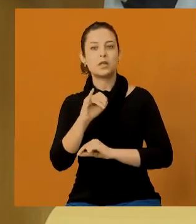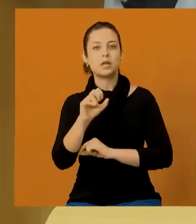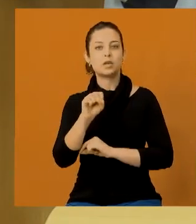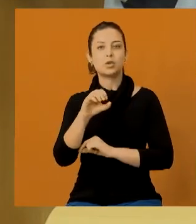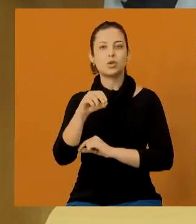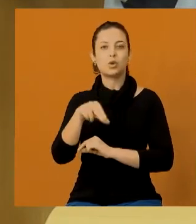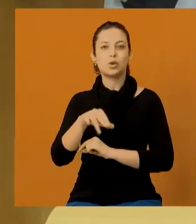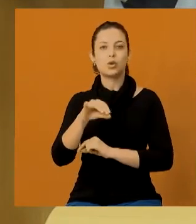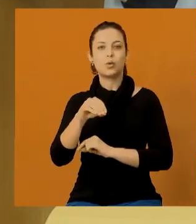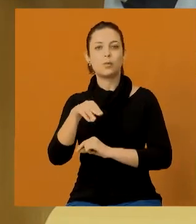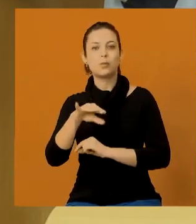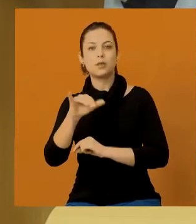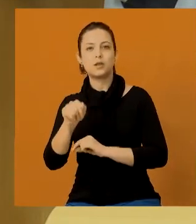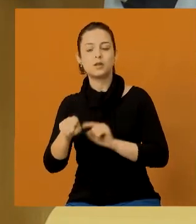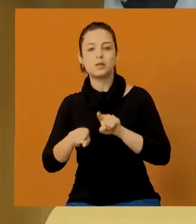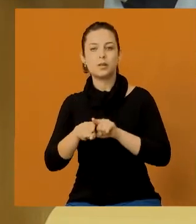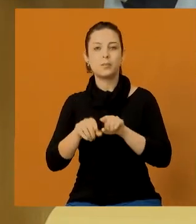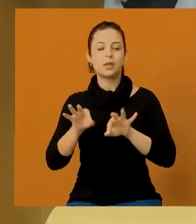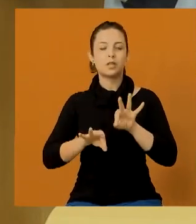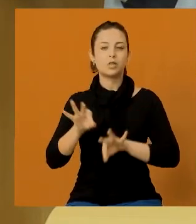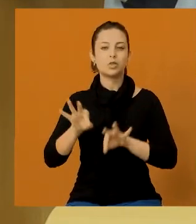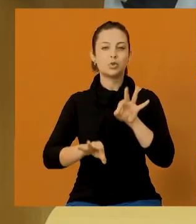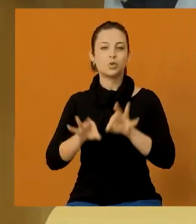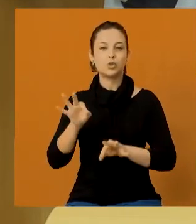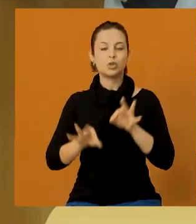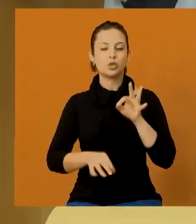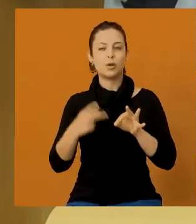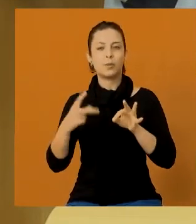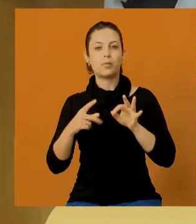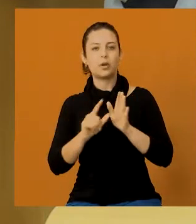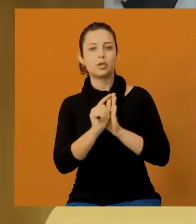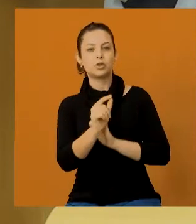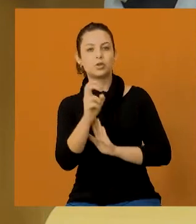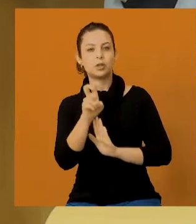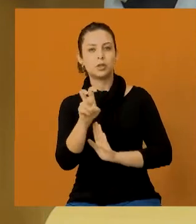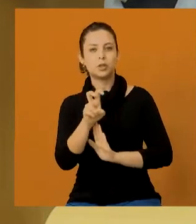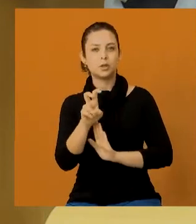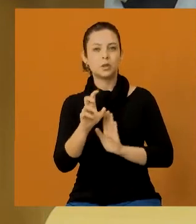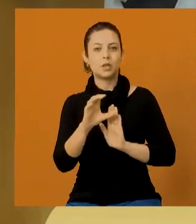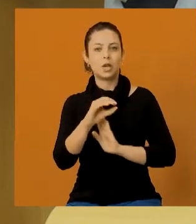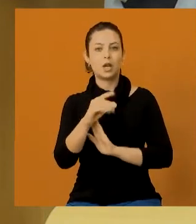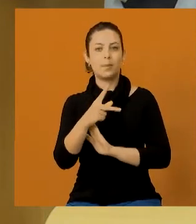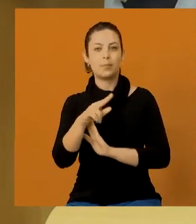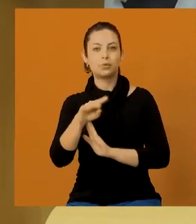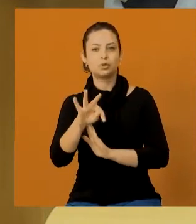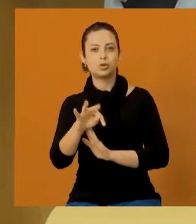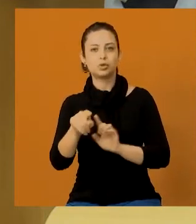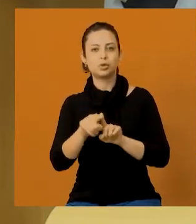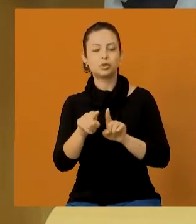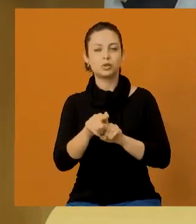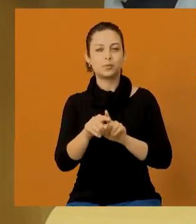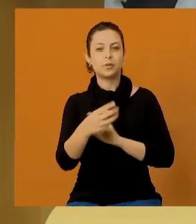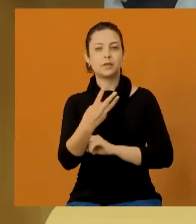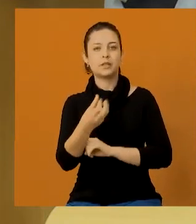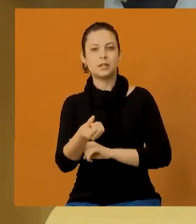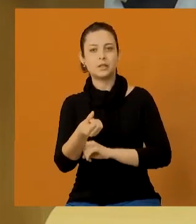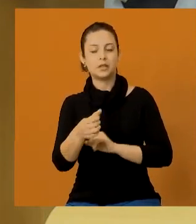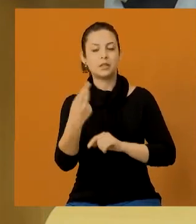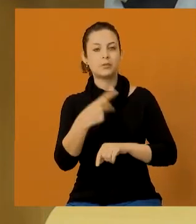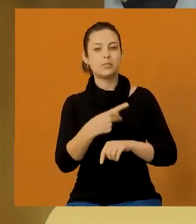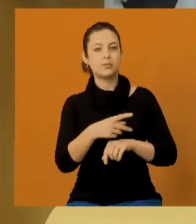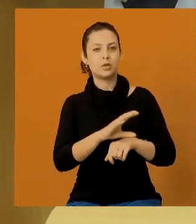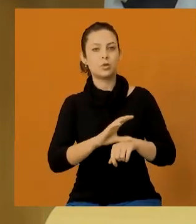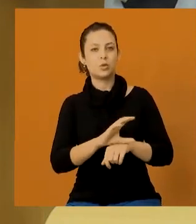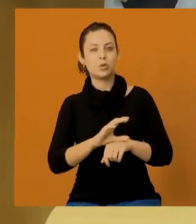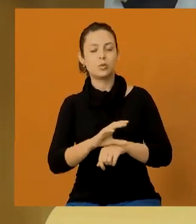isonomia e o ato jurídico perfeito dispostos no artigo 5º, caput e inciso 36 da Constituição Federal